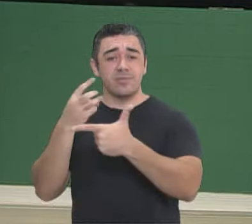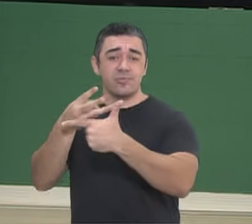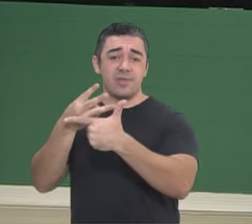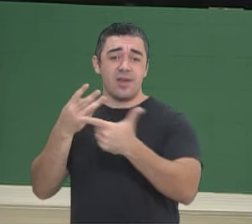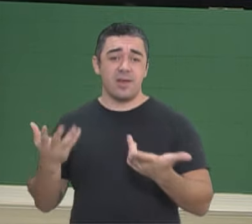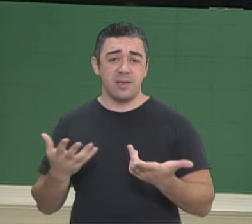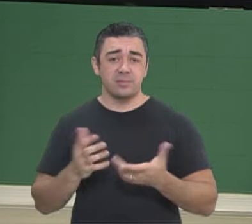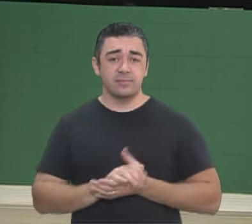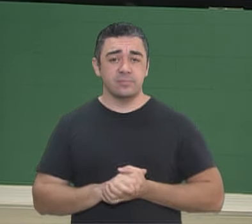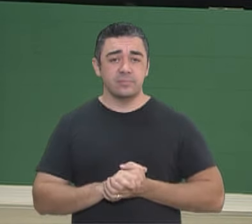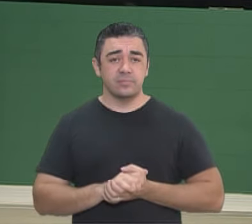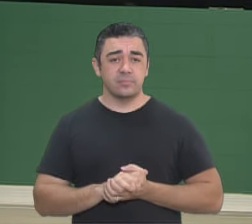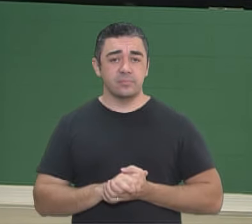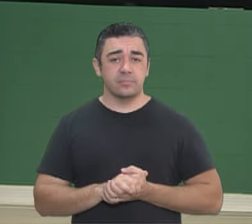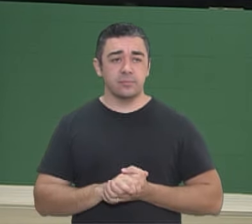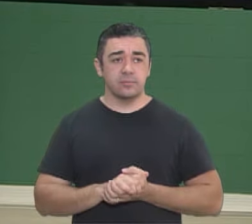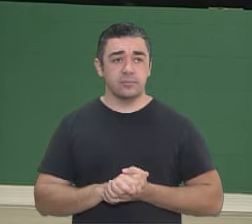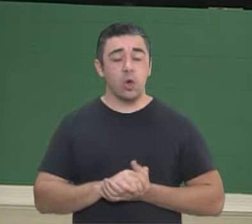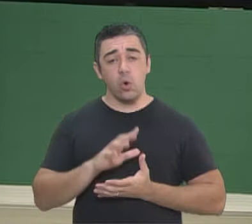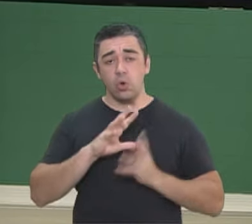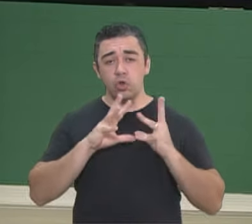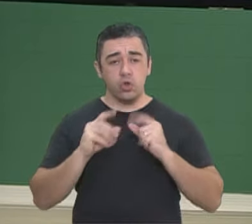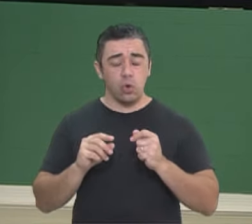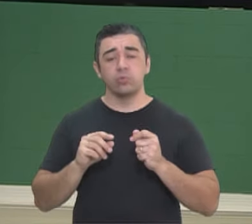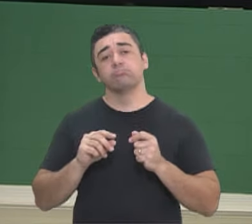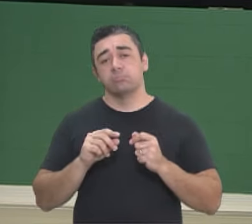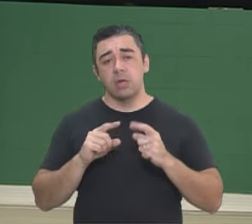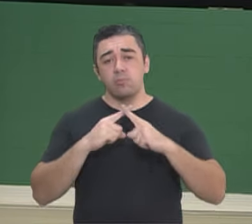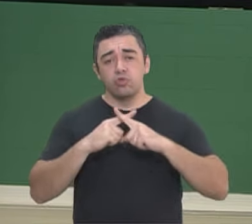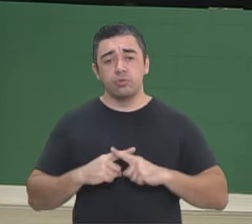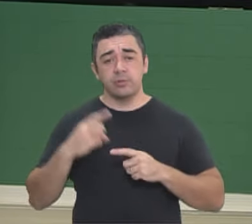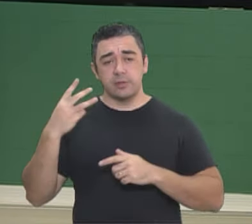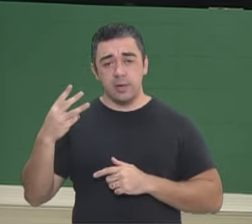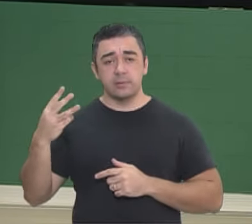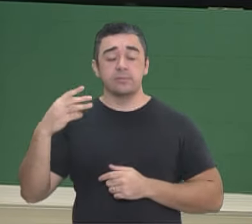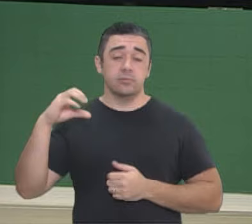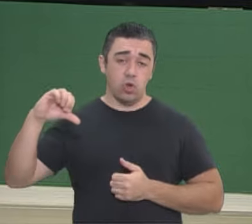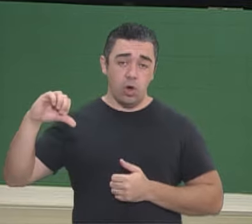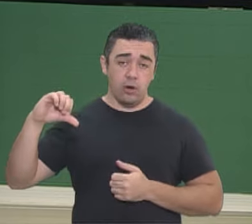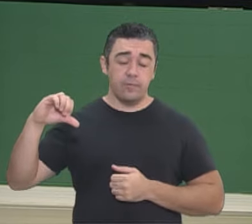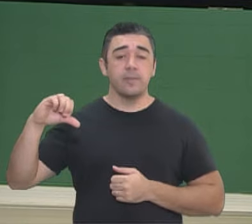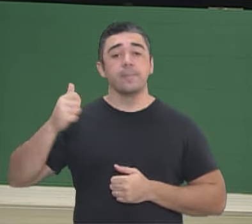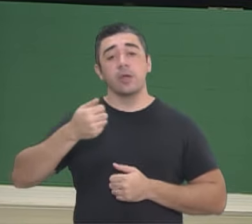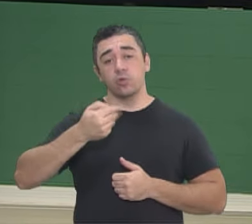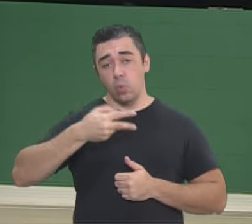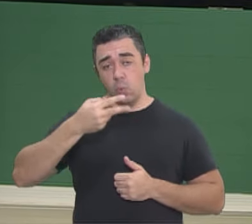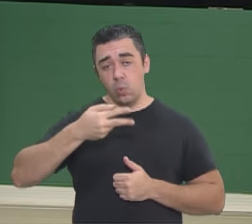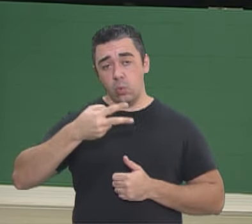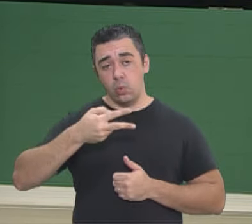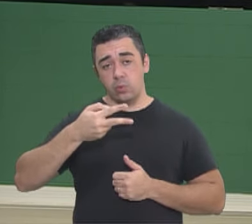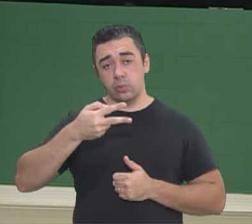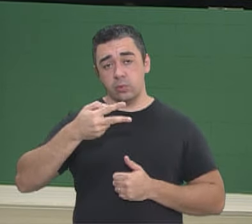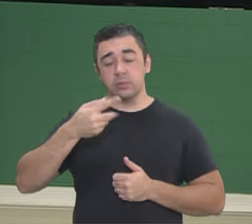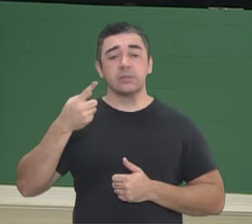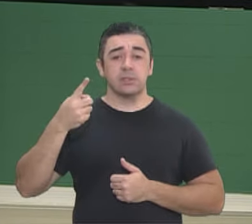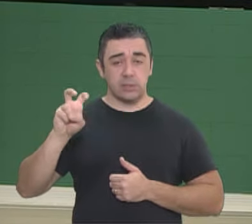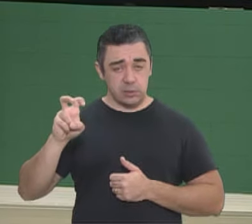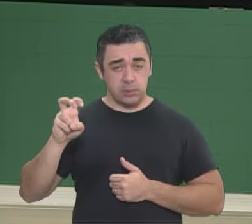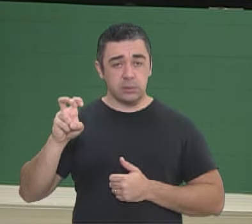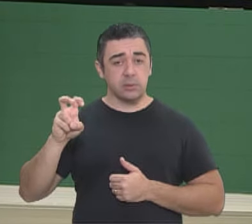bem? Então, vamos riscar o 9 e todos os múltiplos de 3. Então, ó, 3, 6, 9, 12 já está riscado, risca o